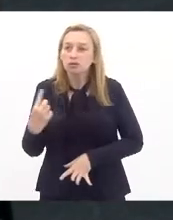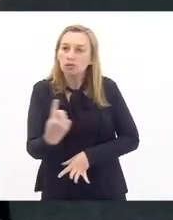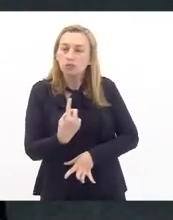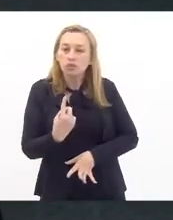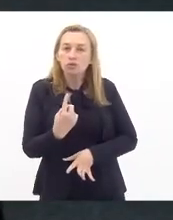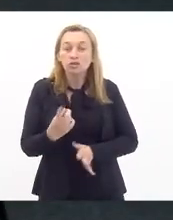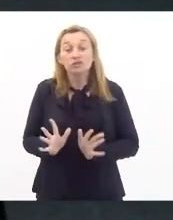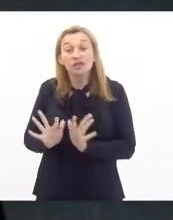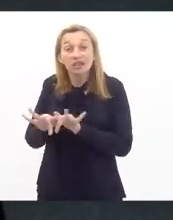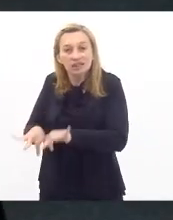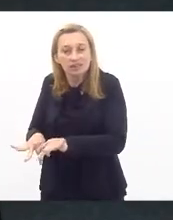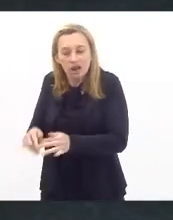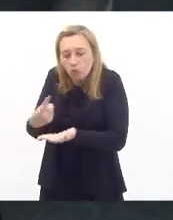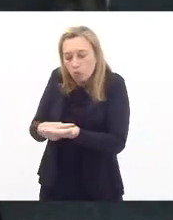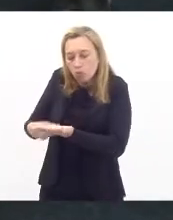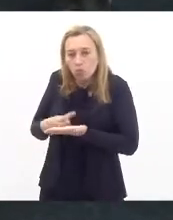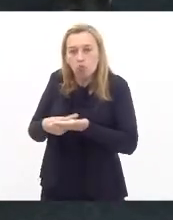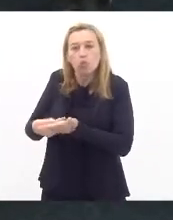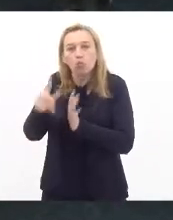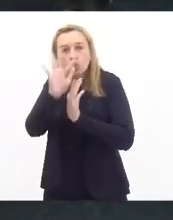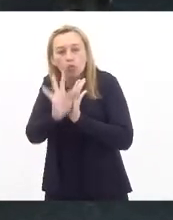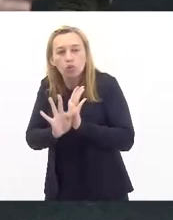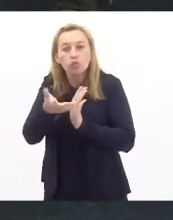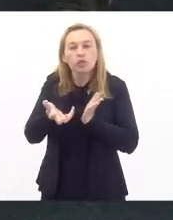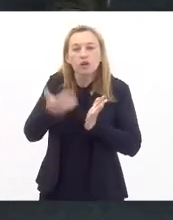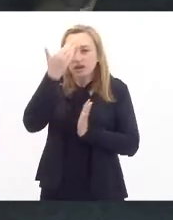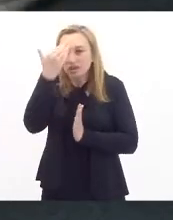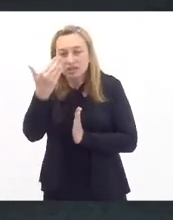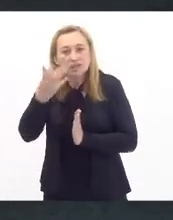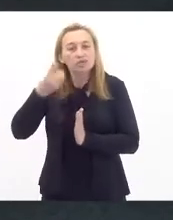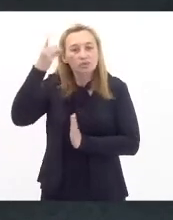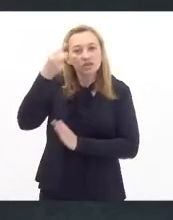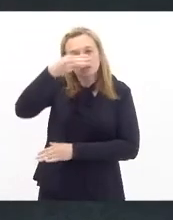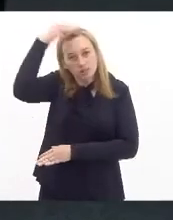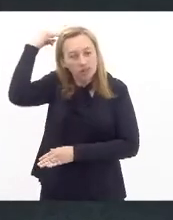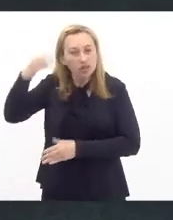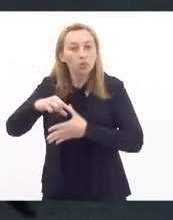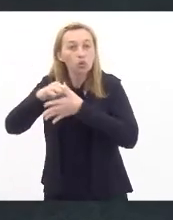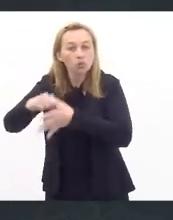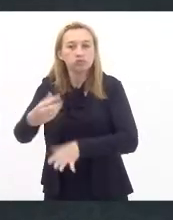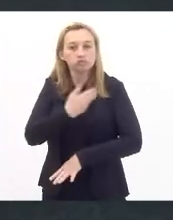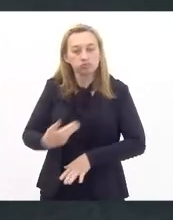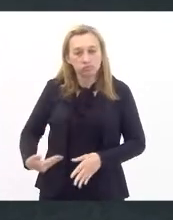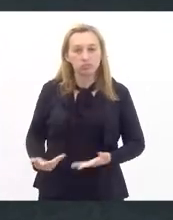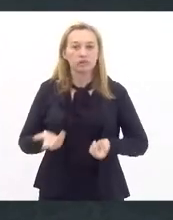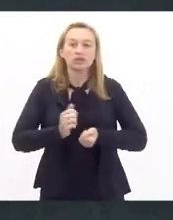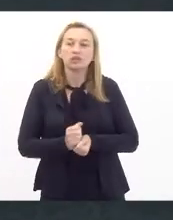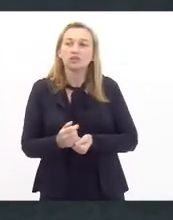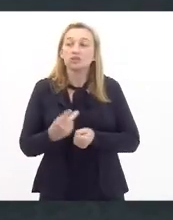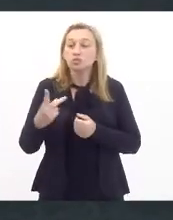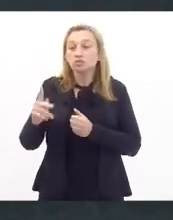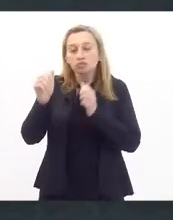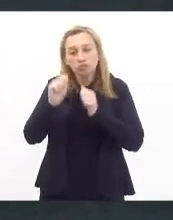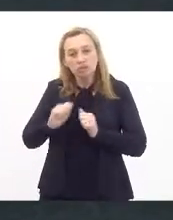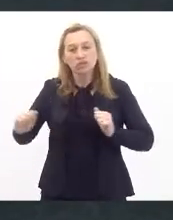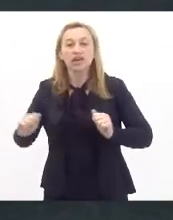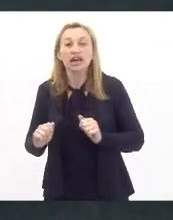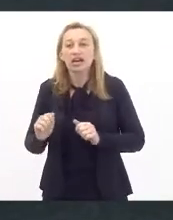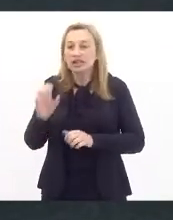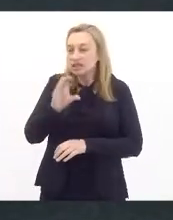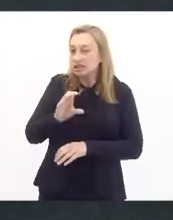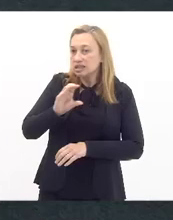concluir o acordo sobre o texto eu quero agradecer ao Deputado Márcio Pacheco líder do governo EA sua Assessoria na